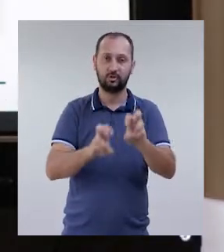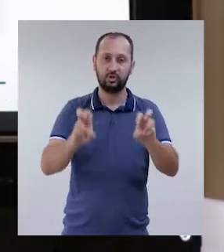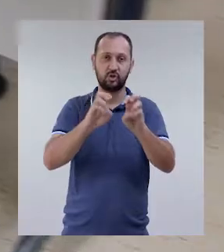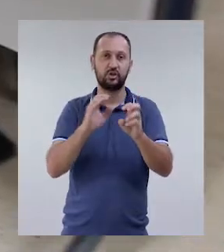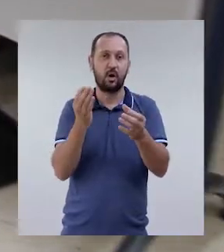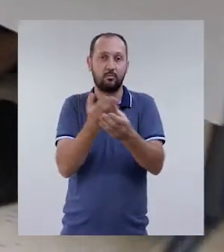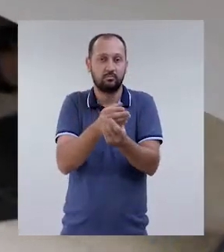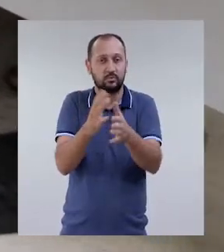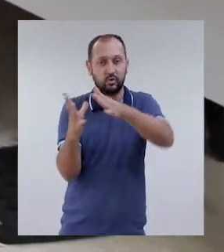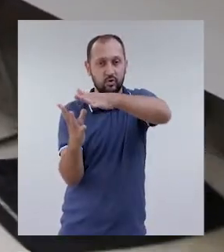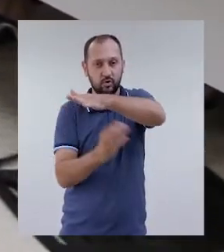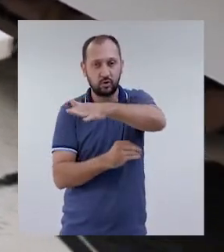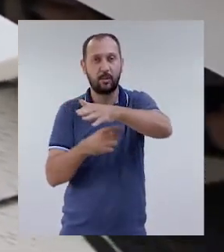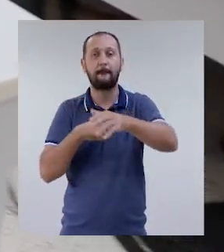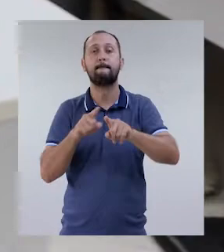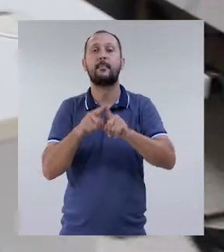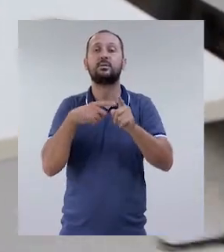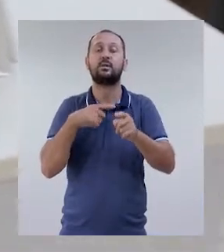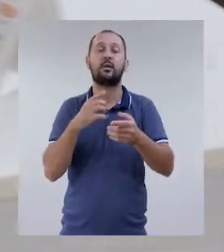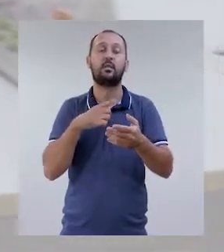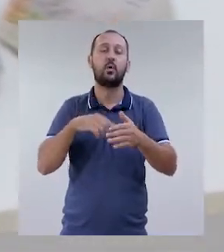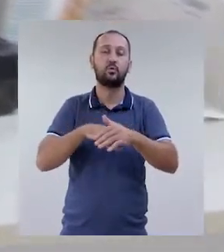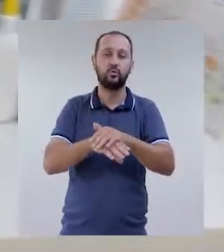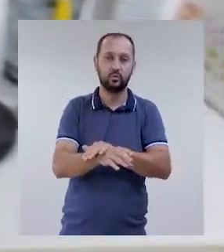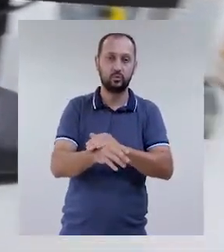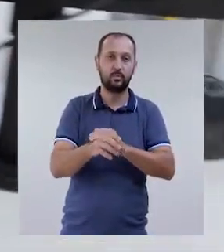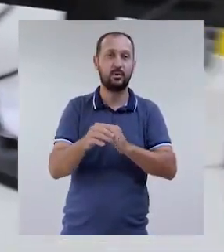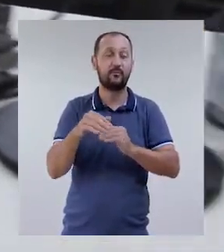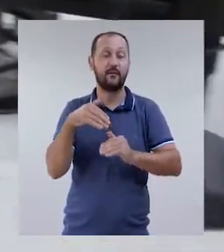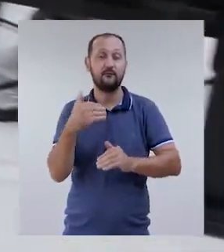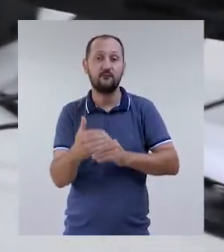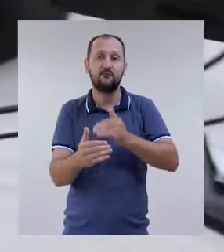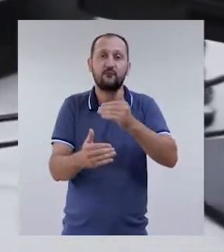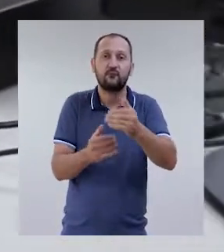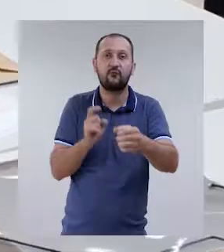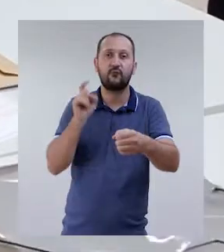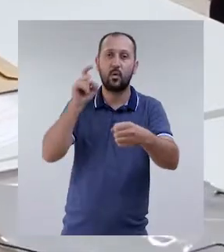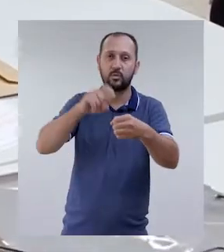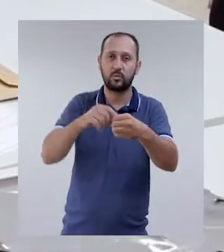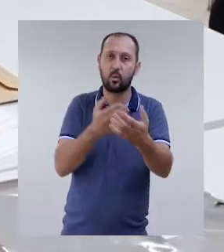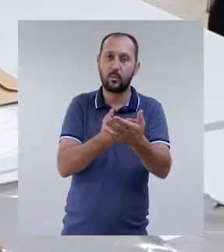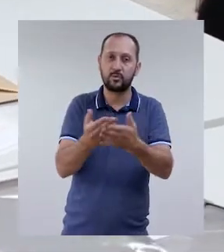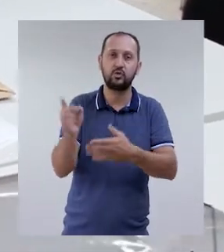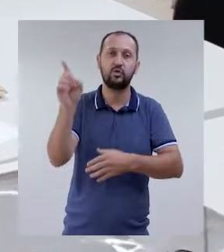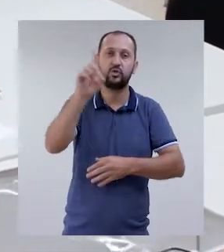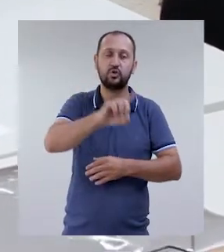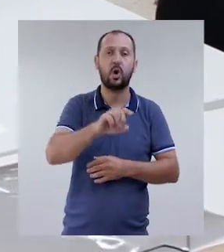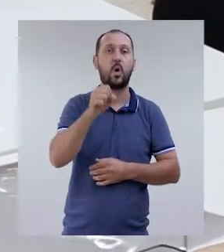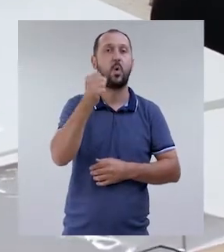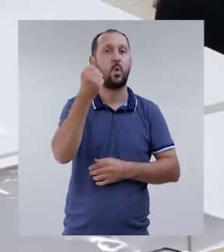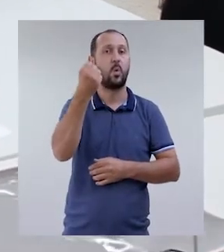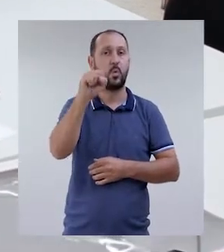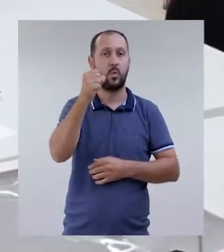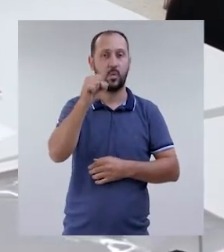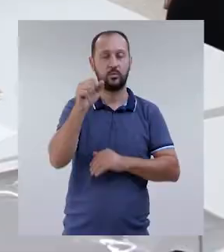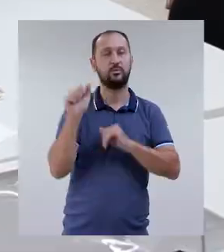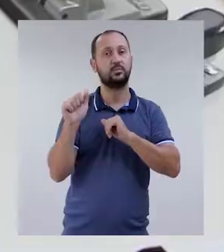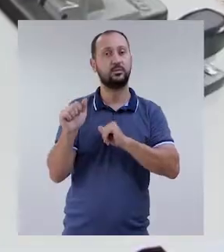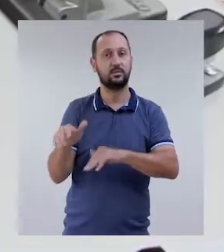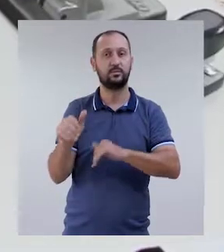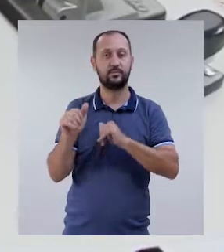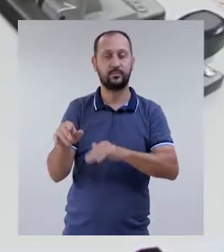algum tempo no Estado, ainda seguiam os ritos presenciais, que devem voltar gradualmente a partir de 8 de